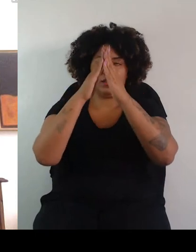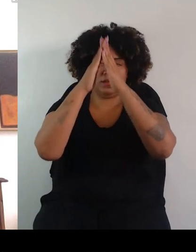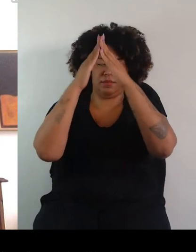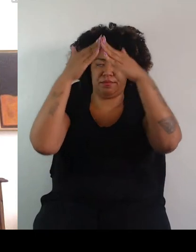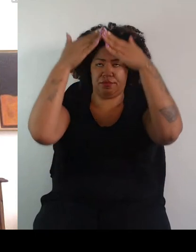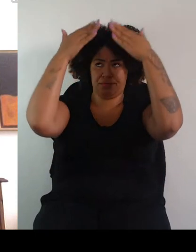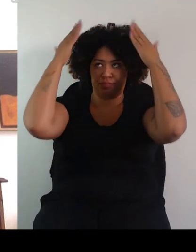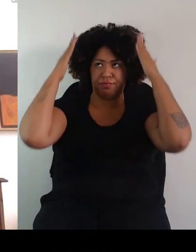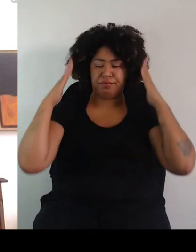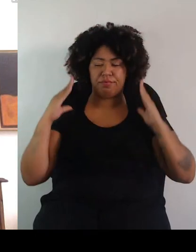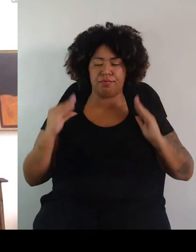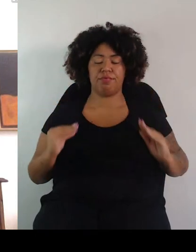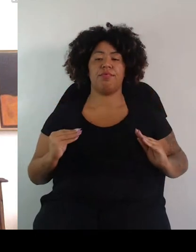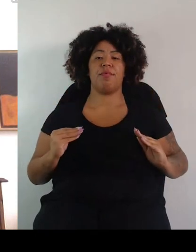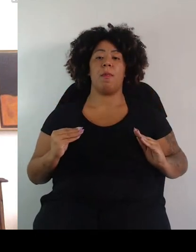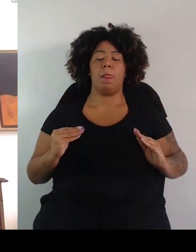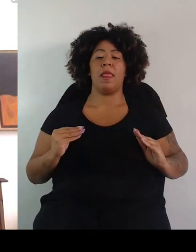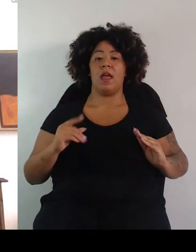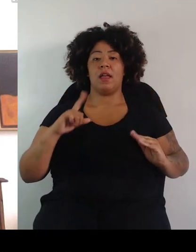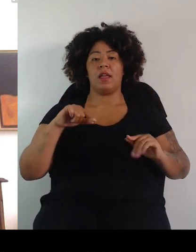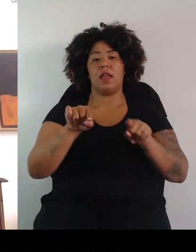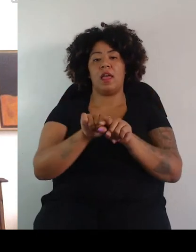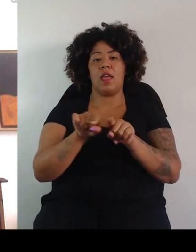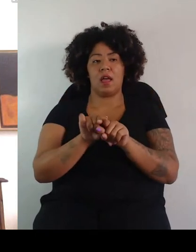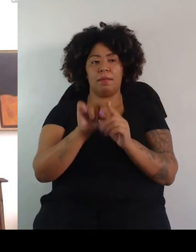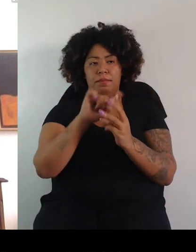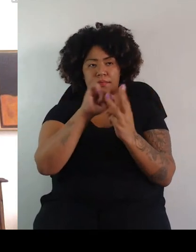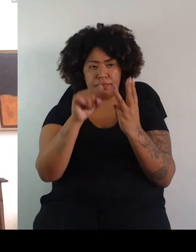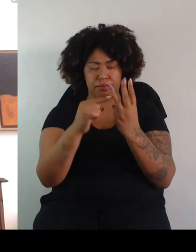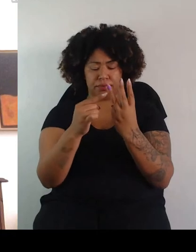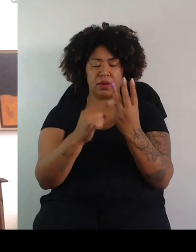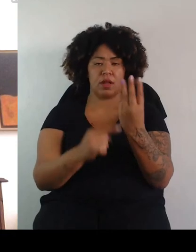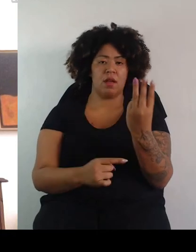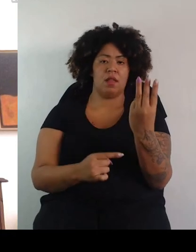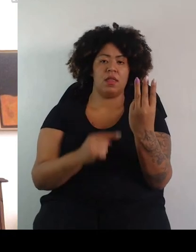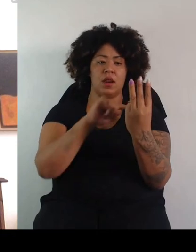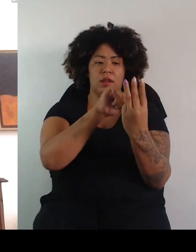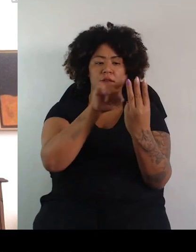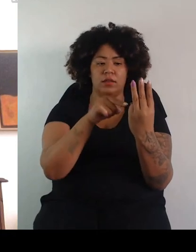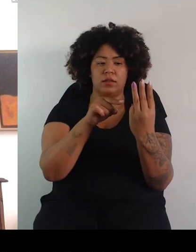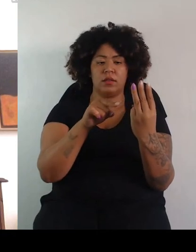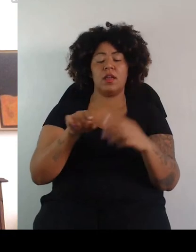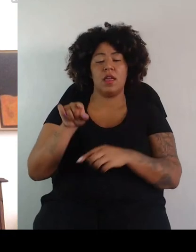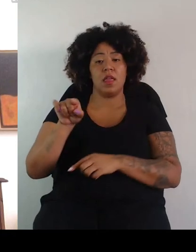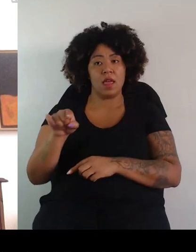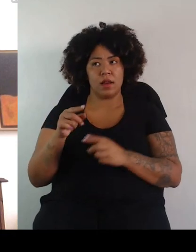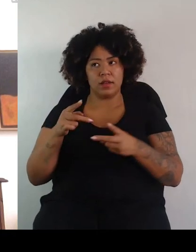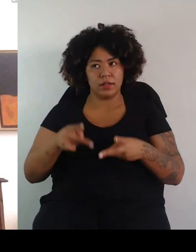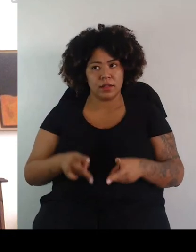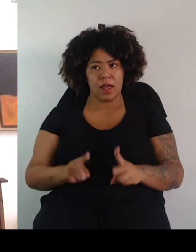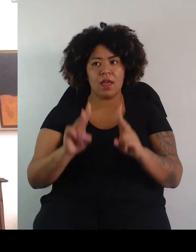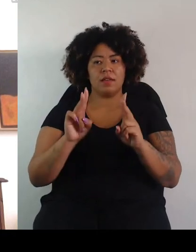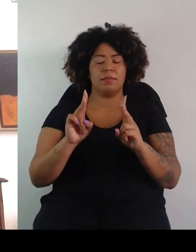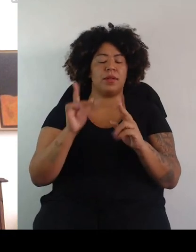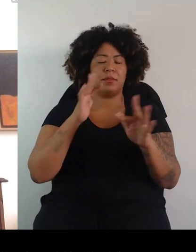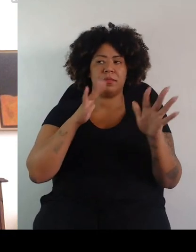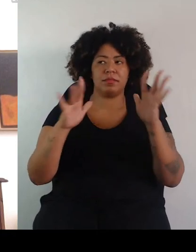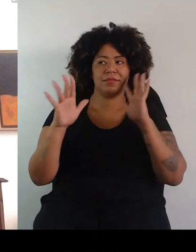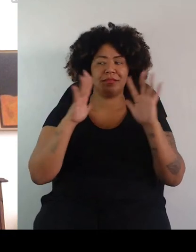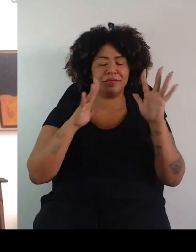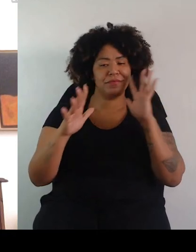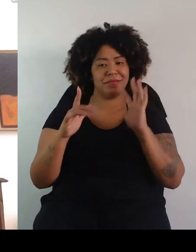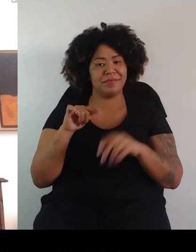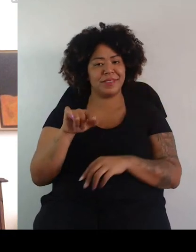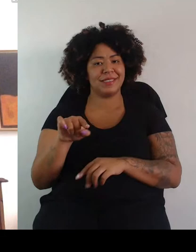de fato ele era uma pessoa que vivia dentro do mito para mim se refere um pouco a intensidade da